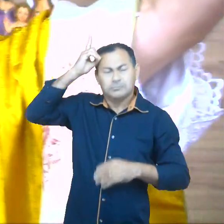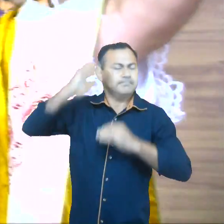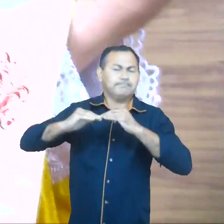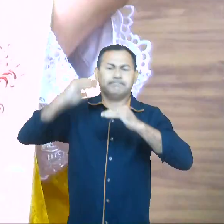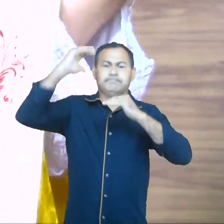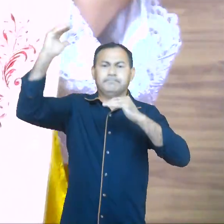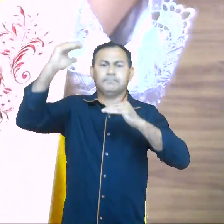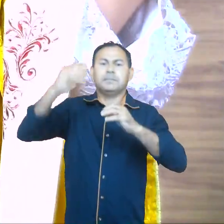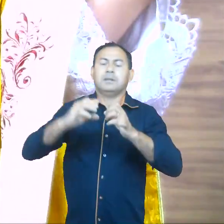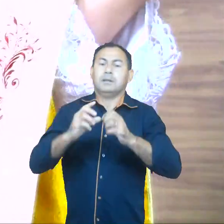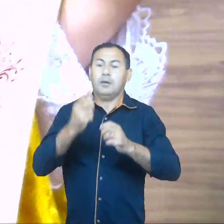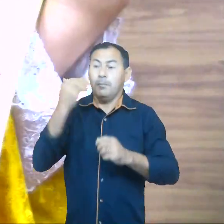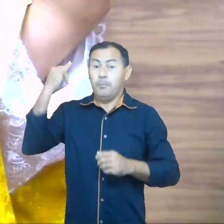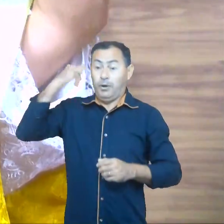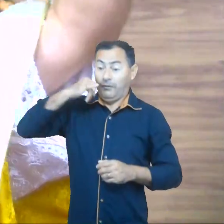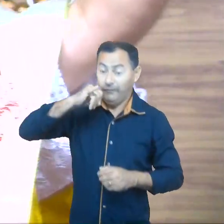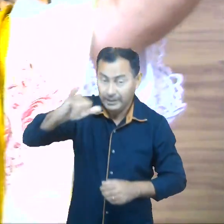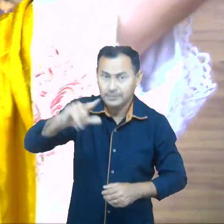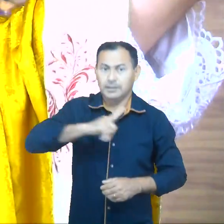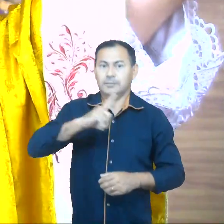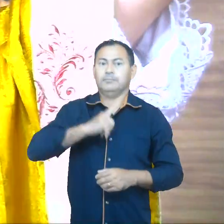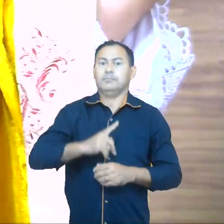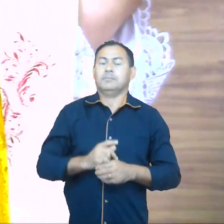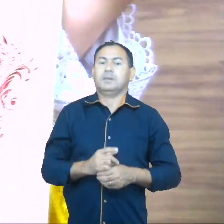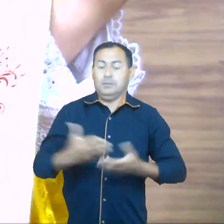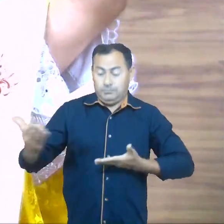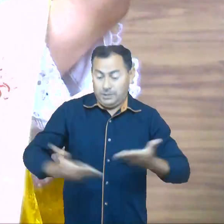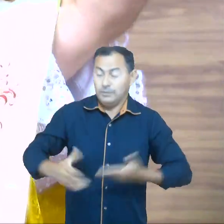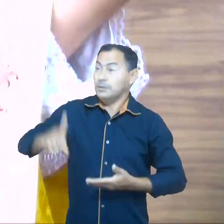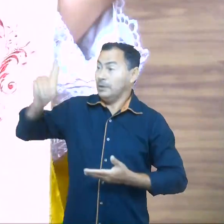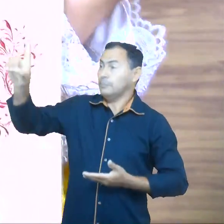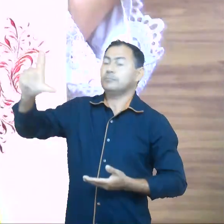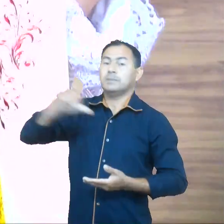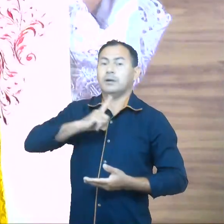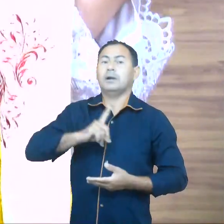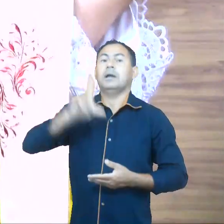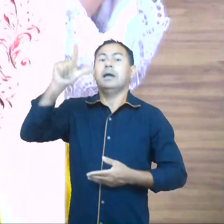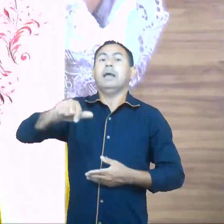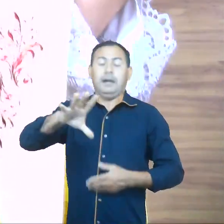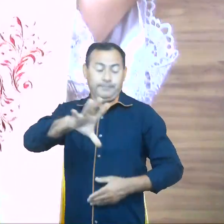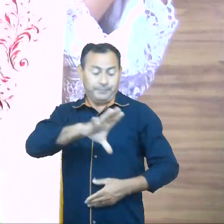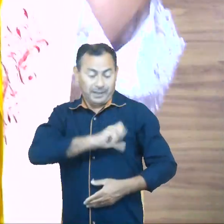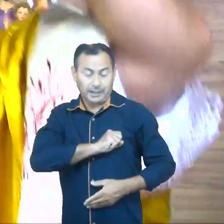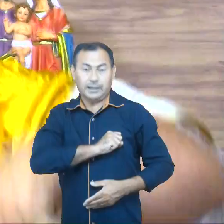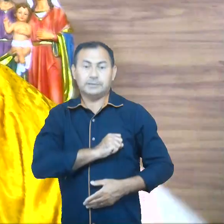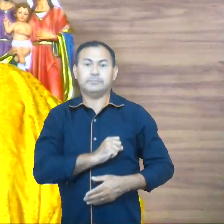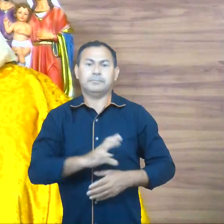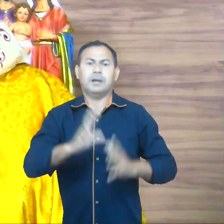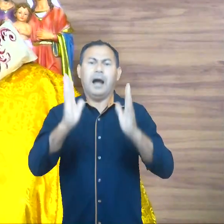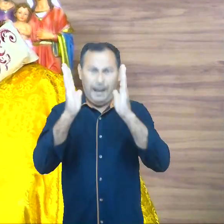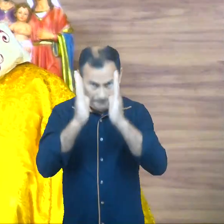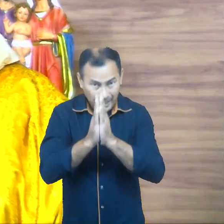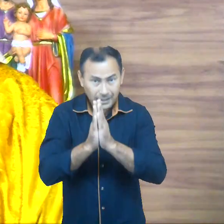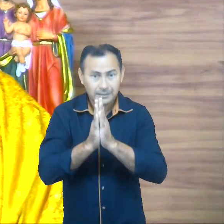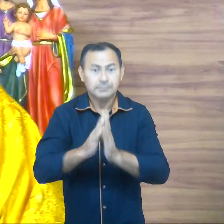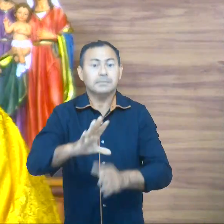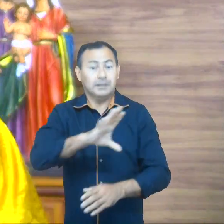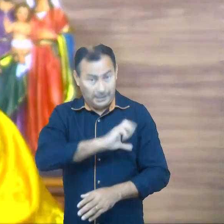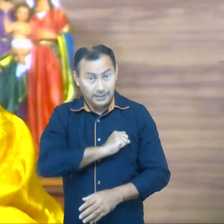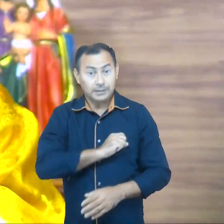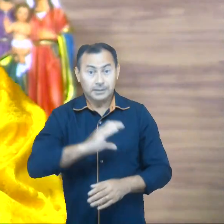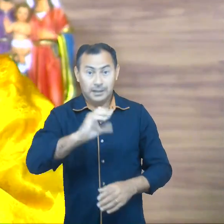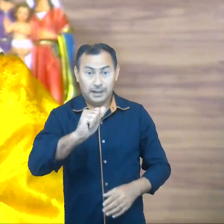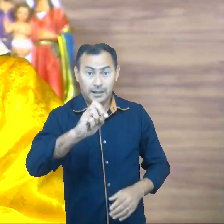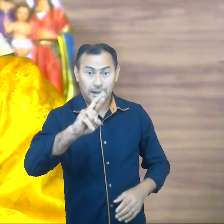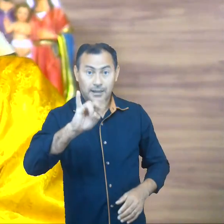elevados que um profeta tem, que um servo de Deus tem, é a caridade, amém?